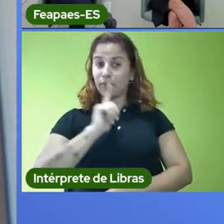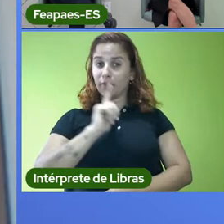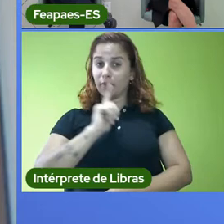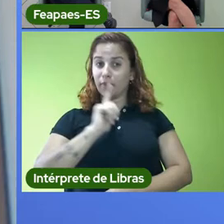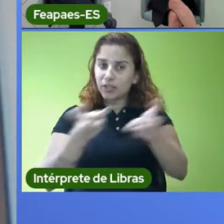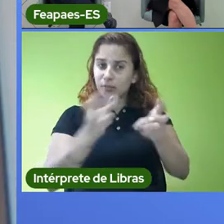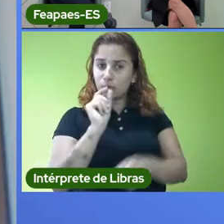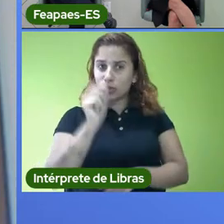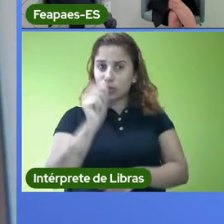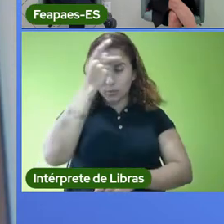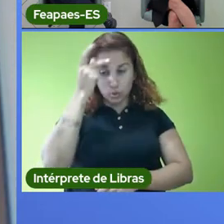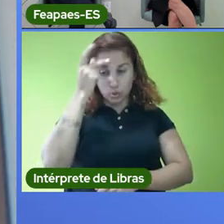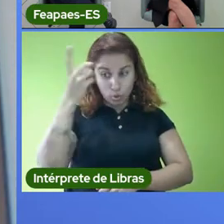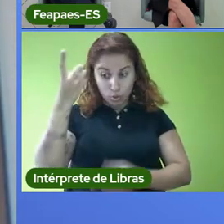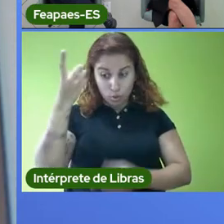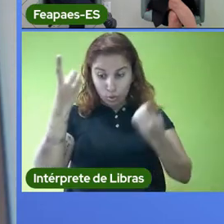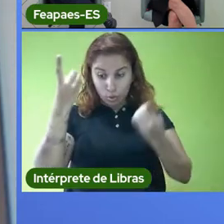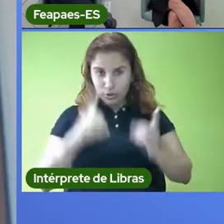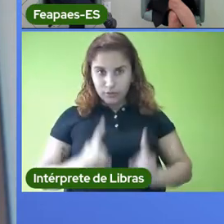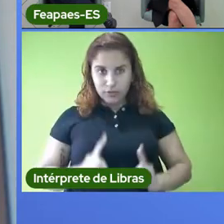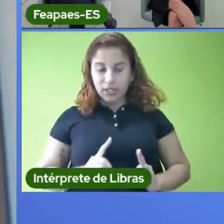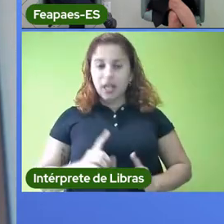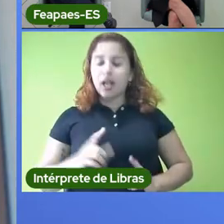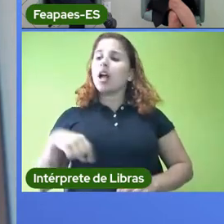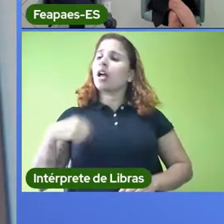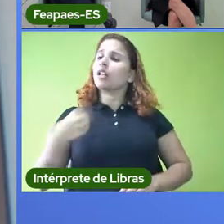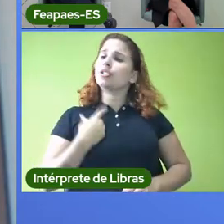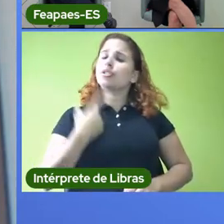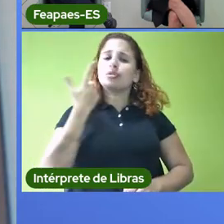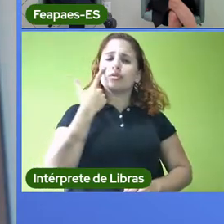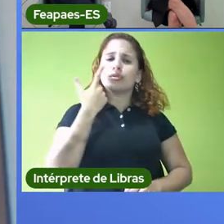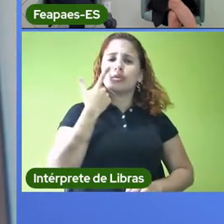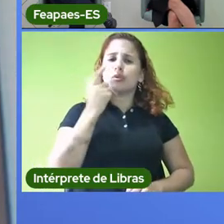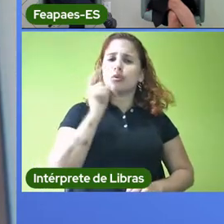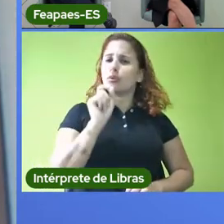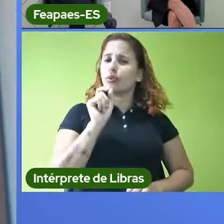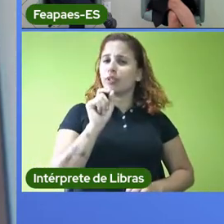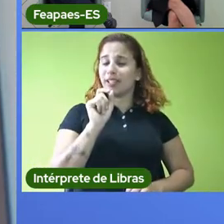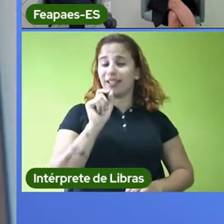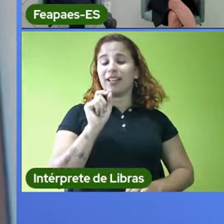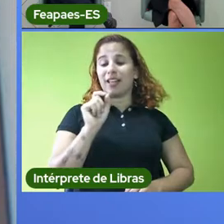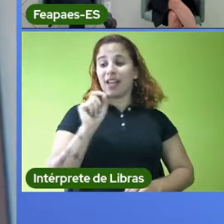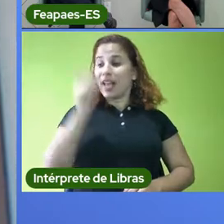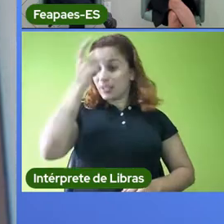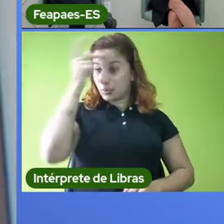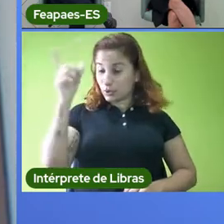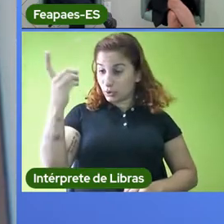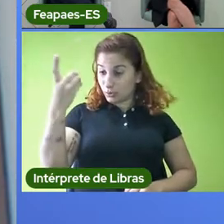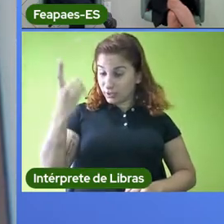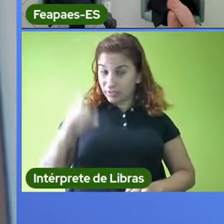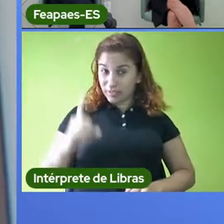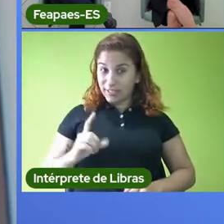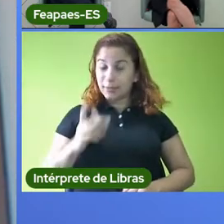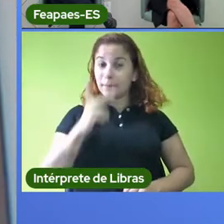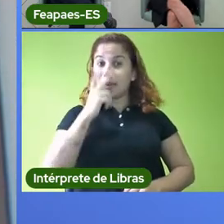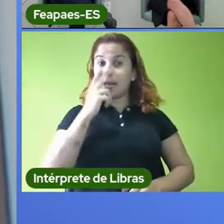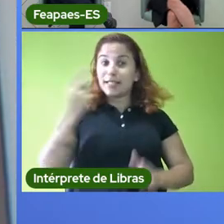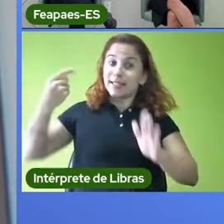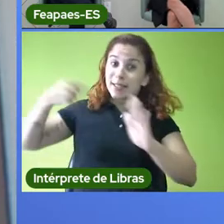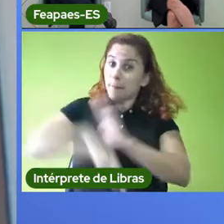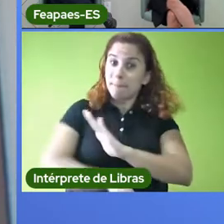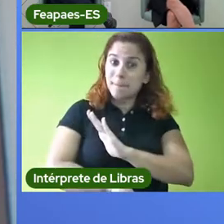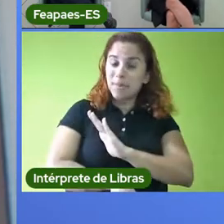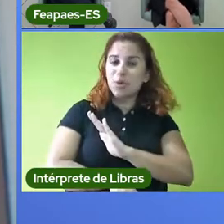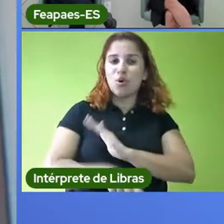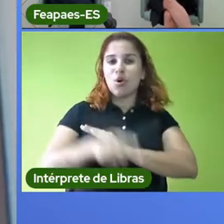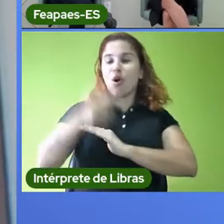gente consegue perceber que as pessoas com deficiência estão ainda numa situação ainda pior do que os trabalhadores de modo geral.